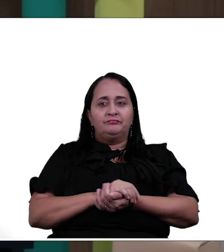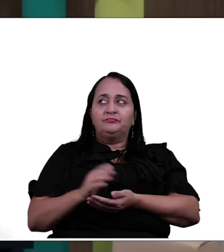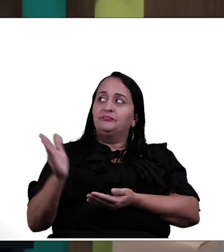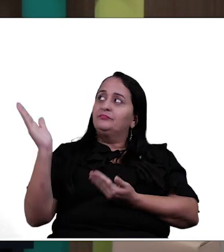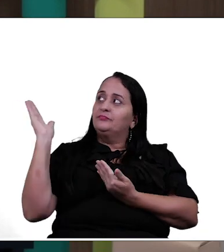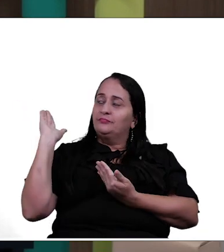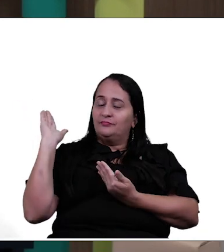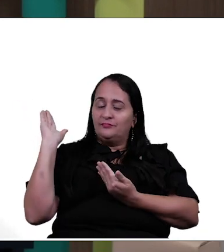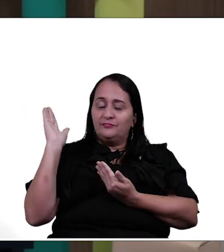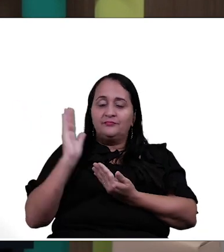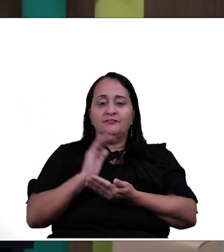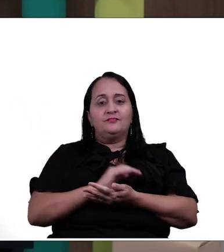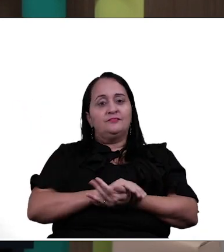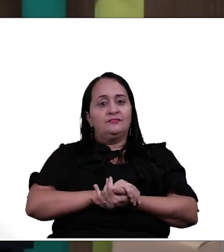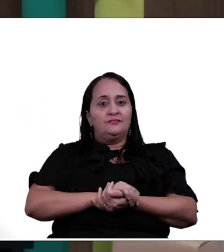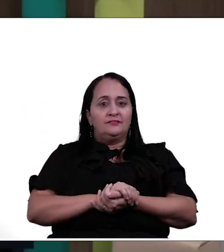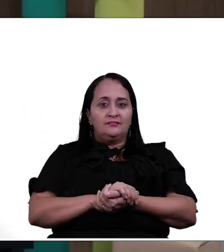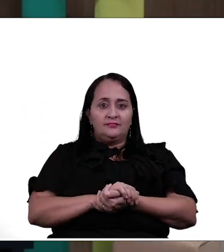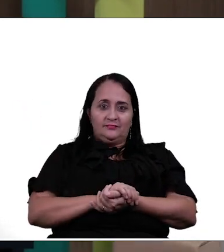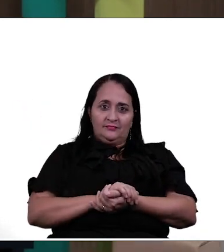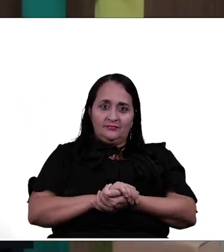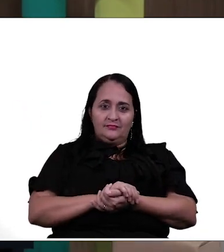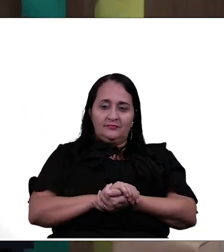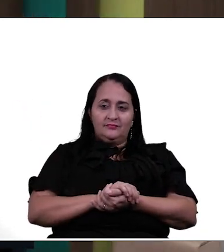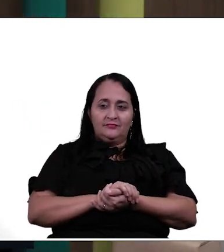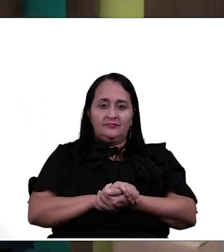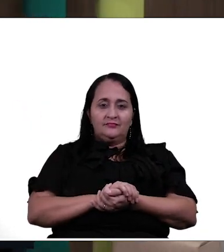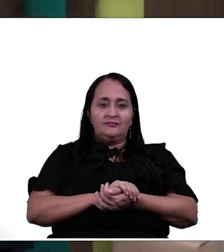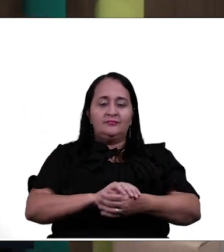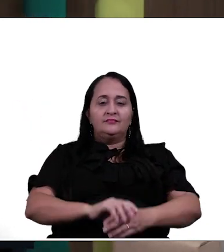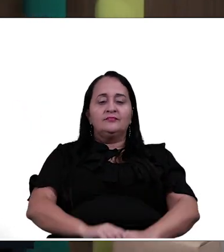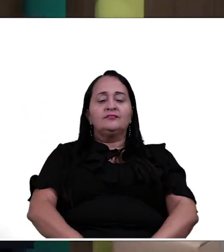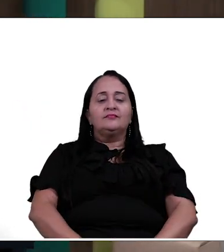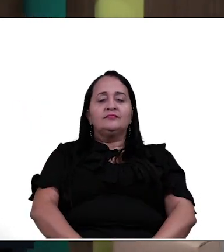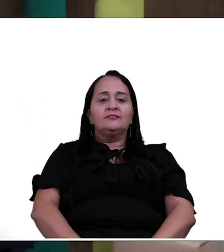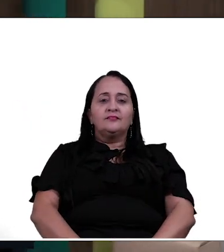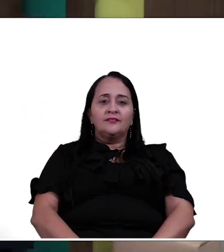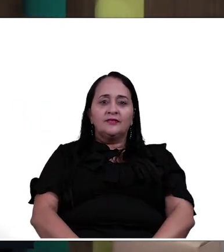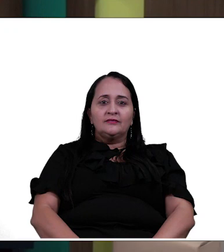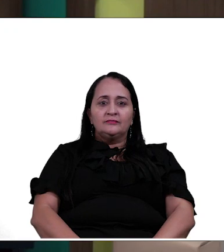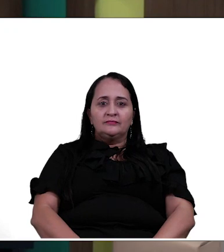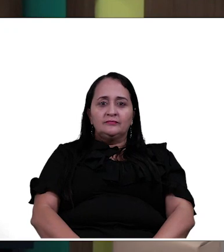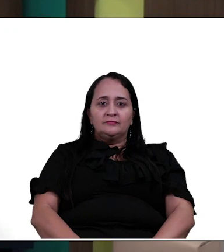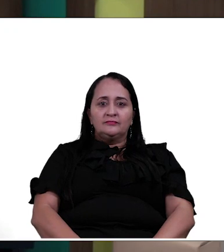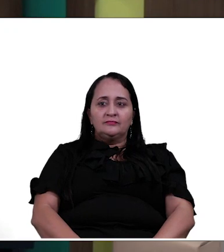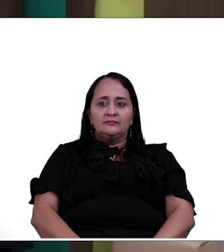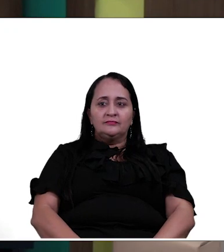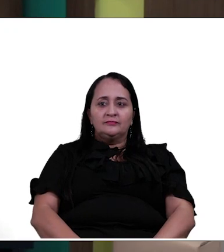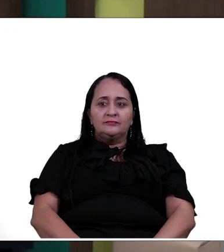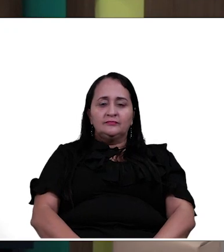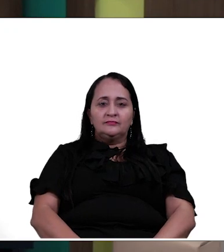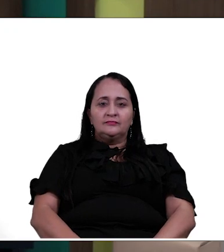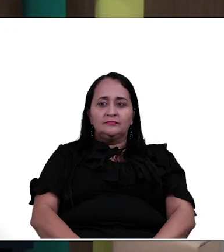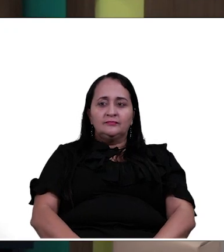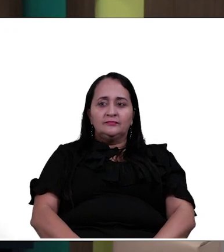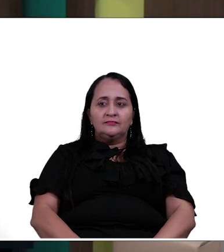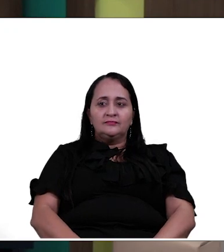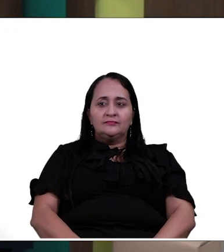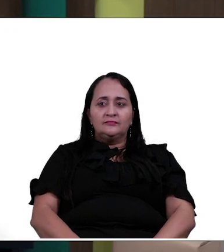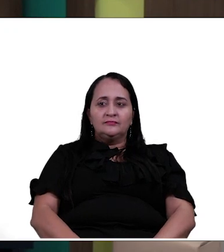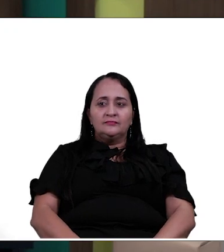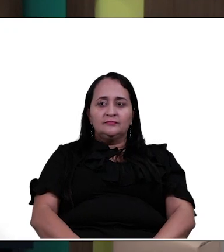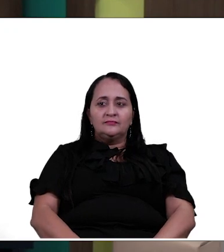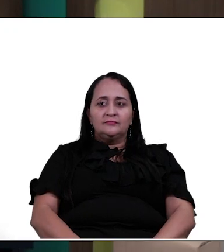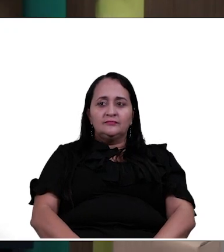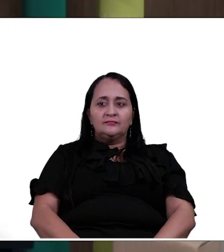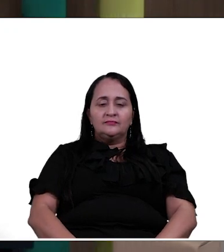que pode ser escrito na forma de uma fração? Sim. E 0,3 eu posso representá-lo na